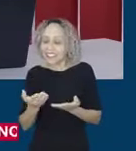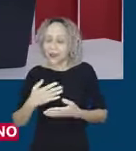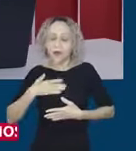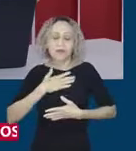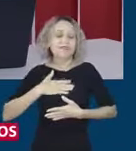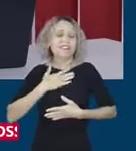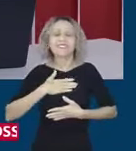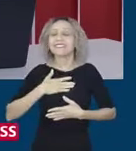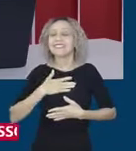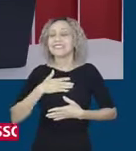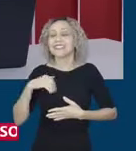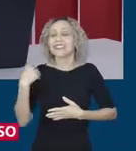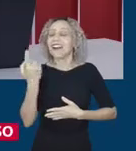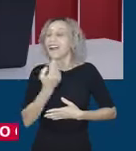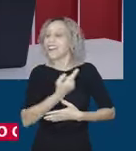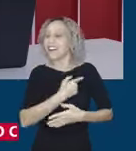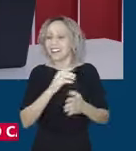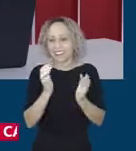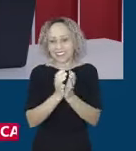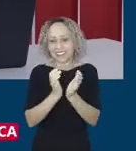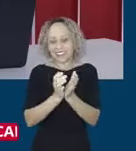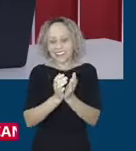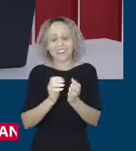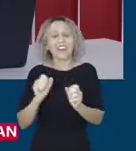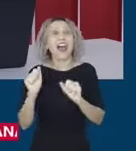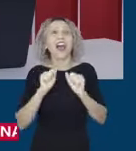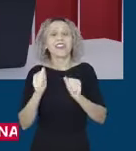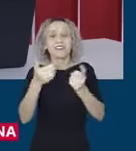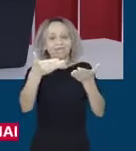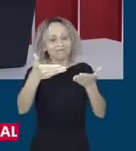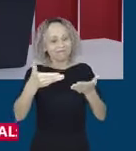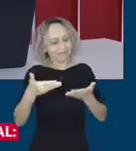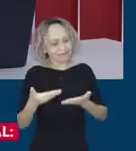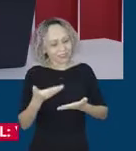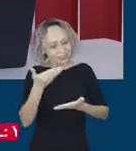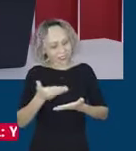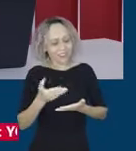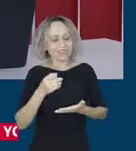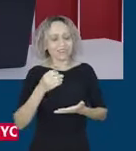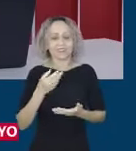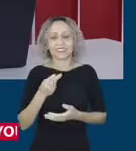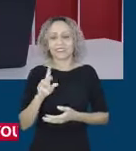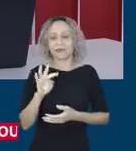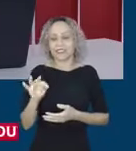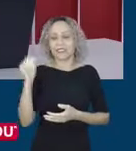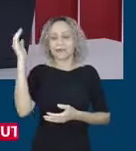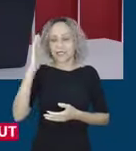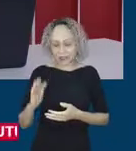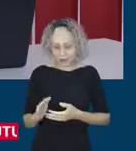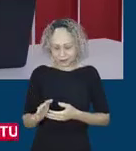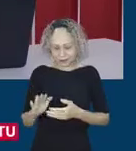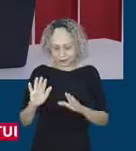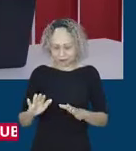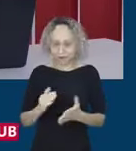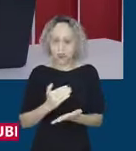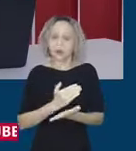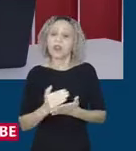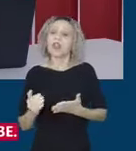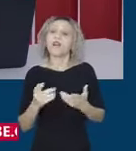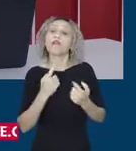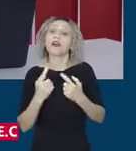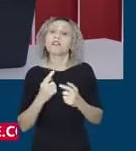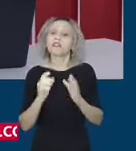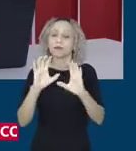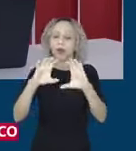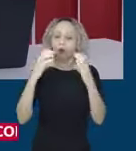e nosso aqui da nossa equipe. A gente adora receber o senhor aqui no Jornal PT Brasil, senador. Eu queria começar falando da Comissão de Direitos